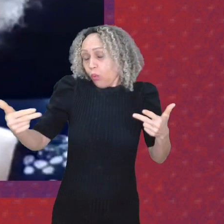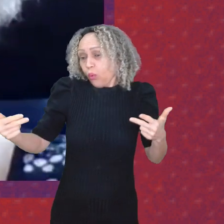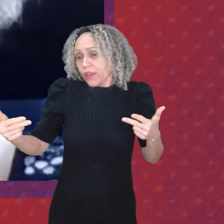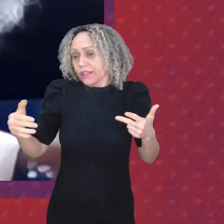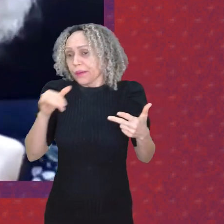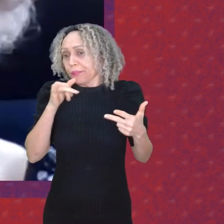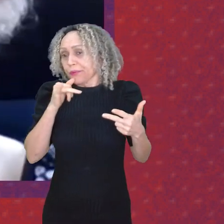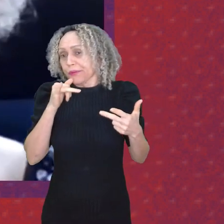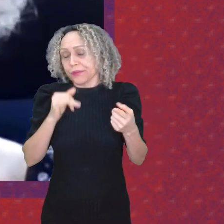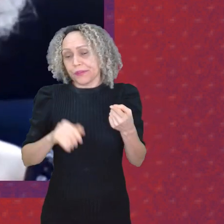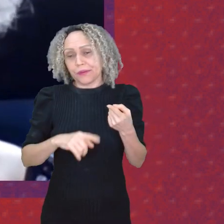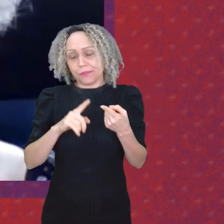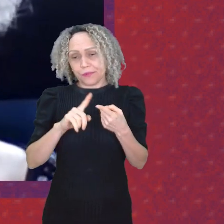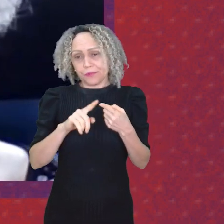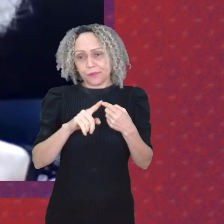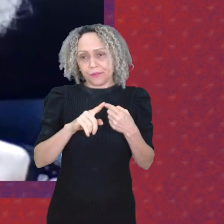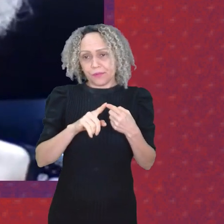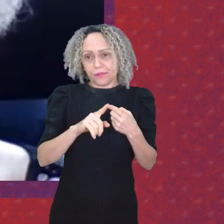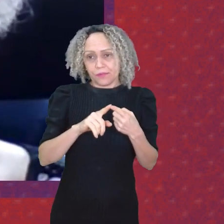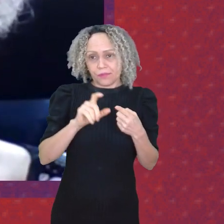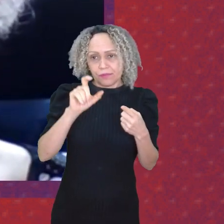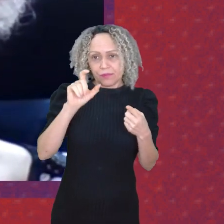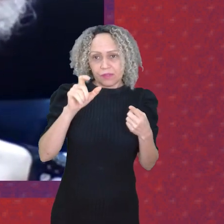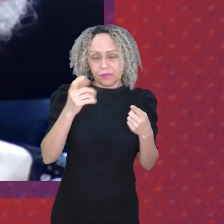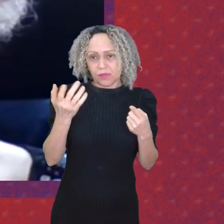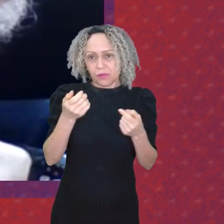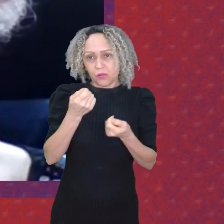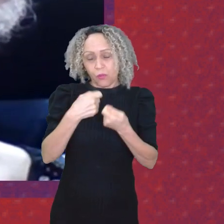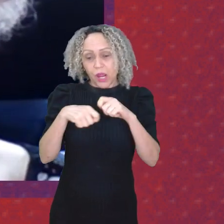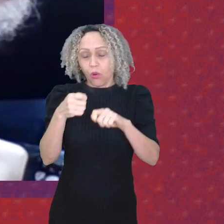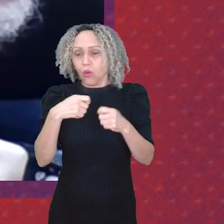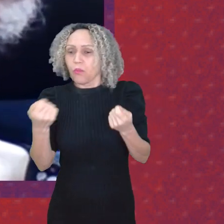E inclui também